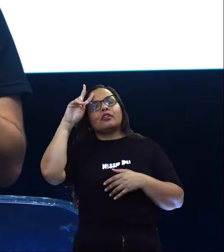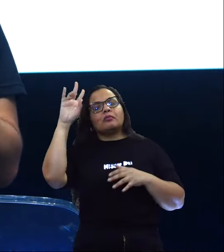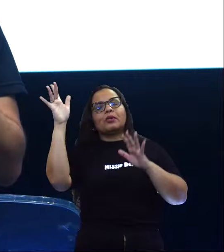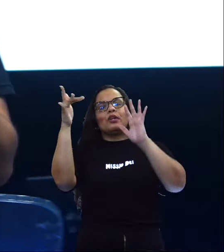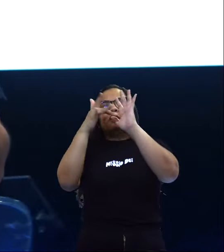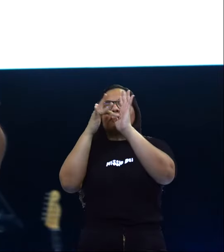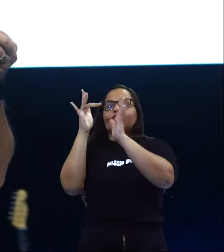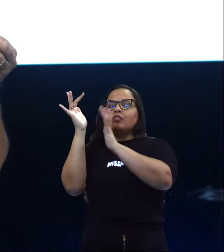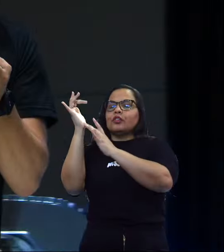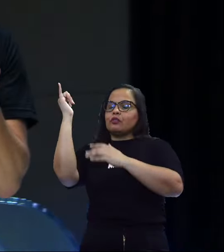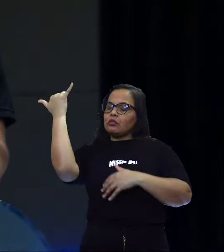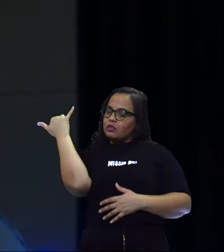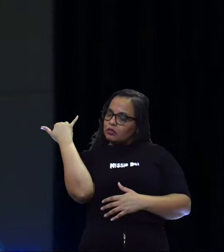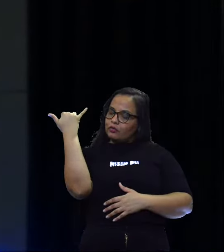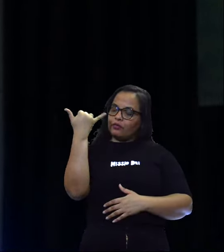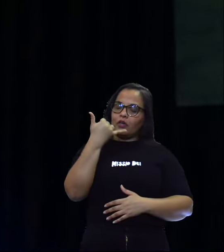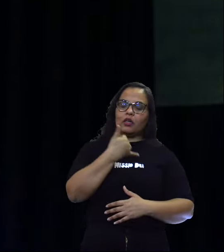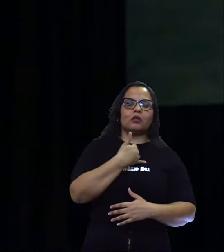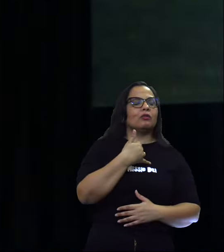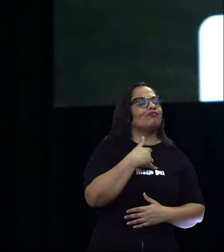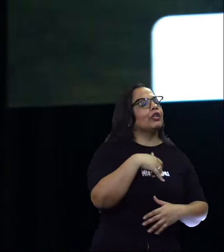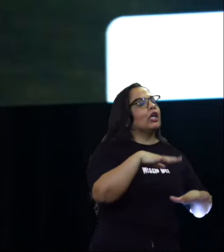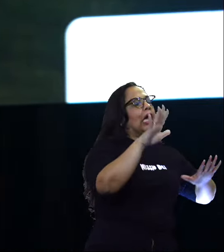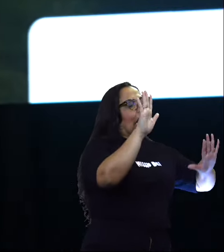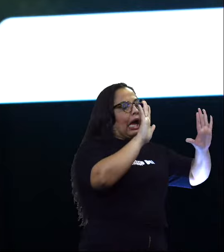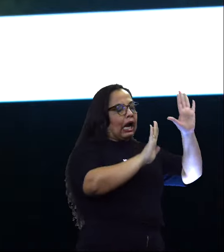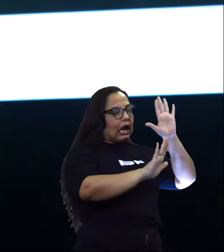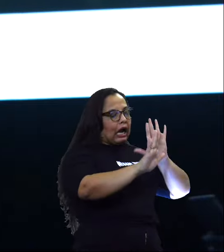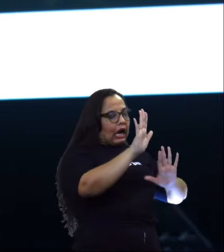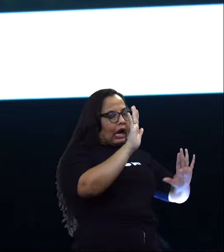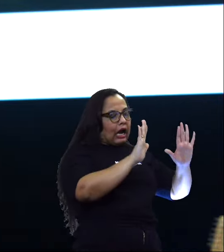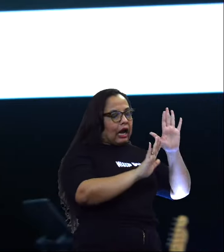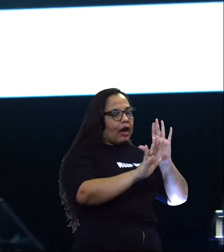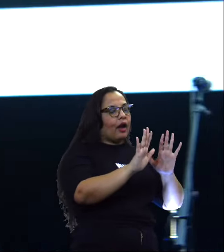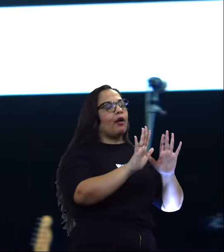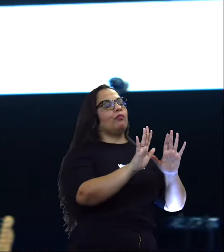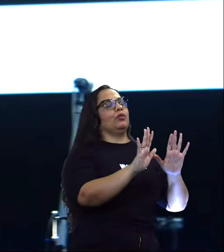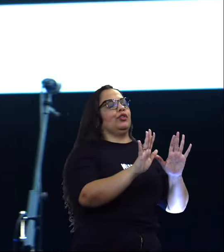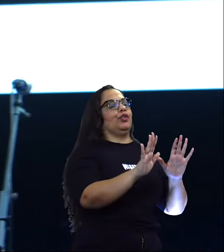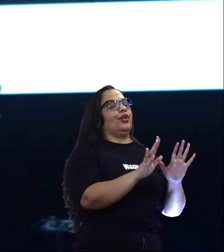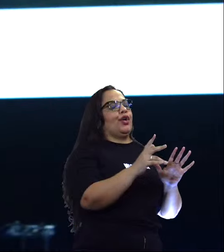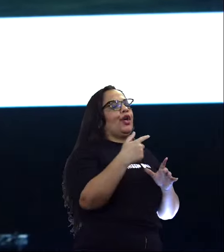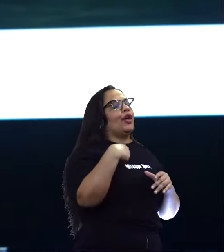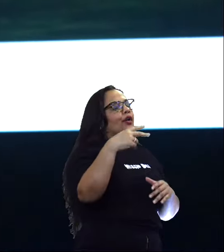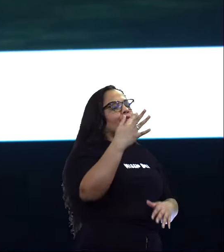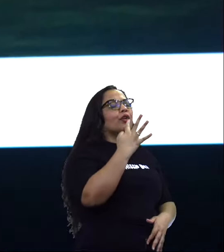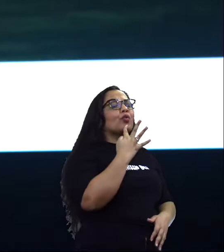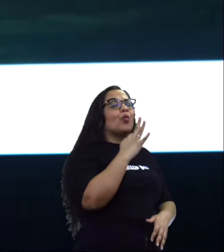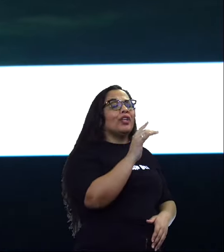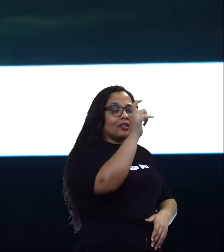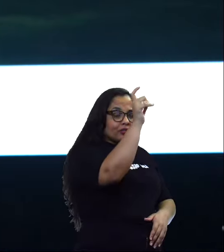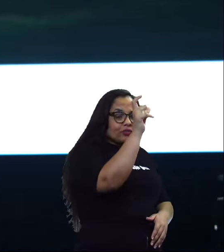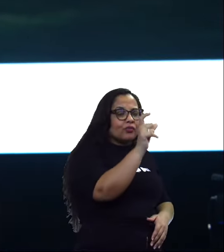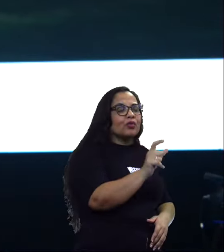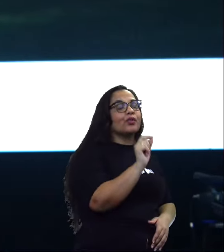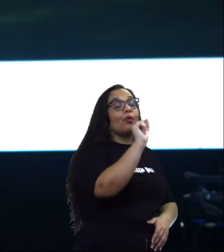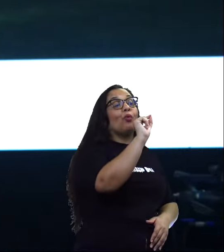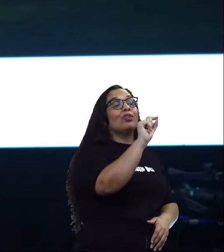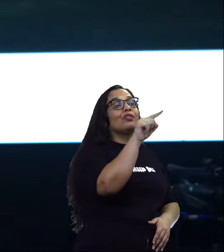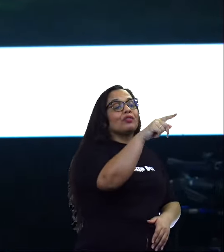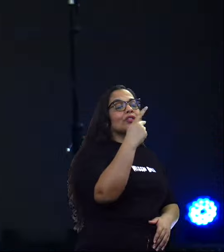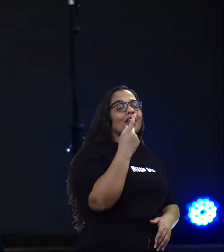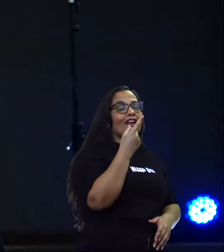pregar, eu vi você preparando, eu estou aqui e quero ouvir essa mensagem. Irmão, onde está faltando